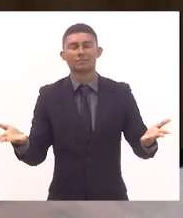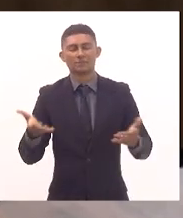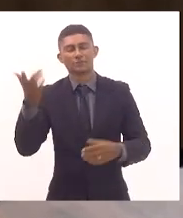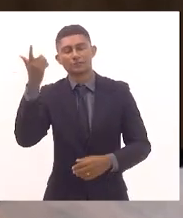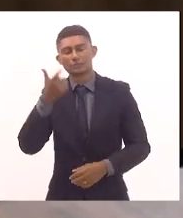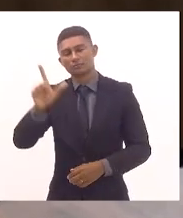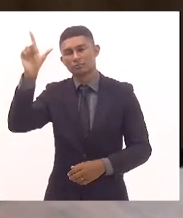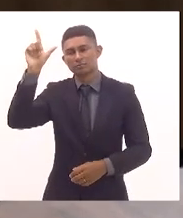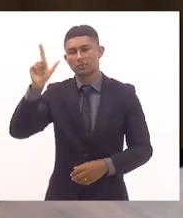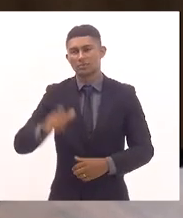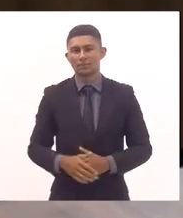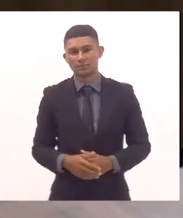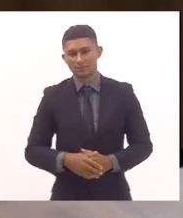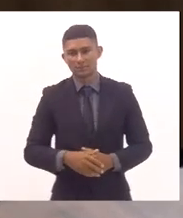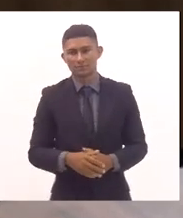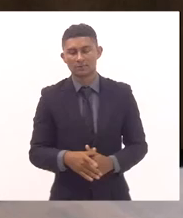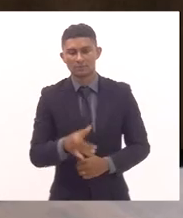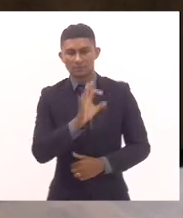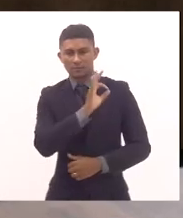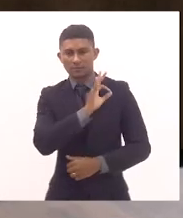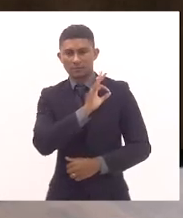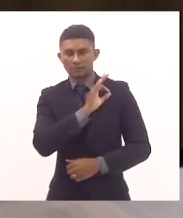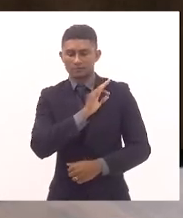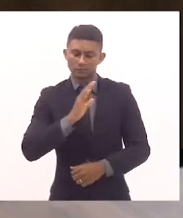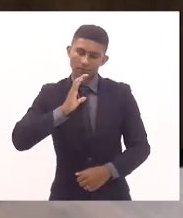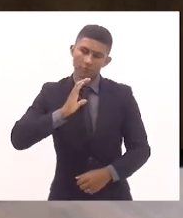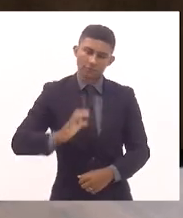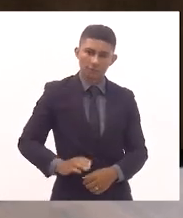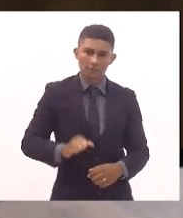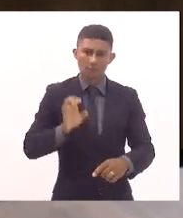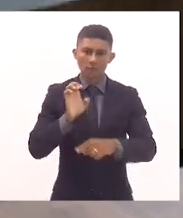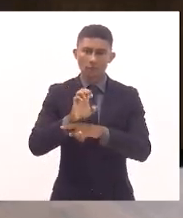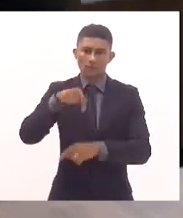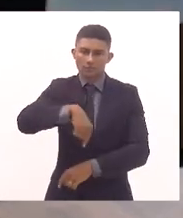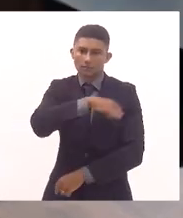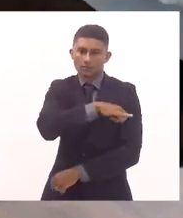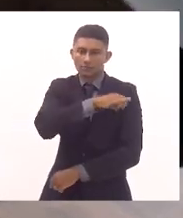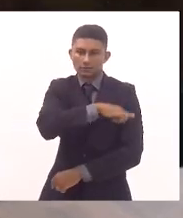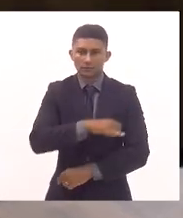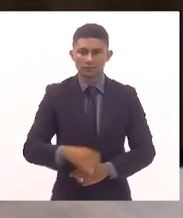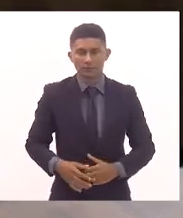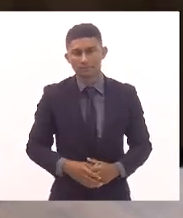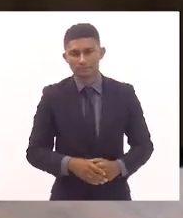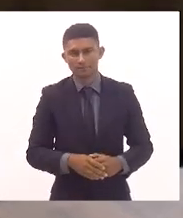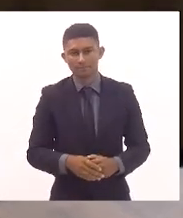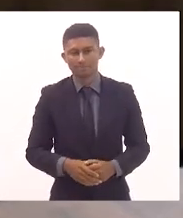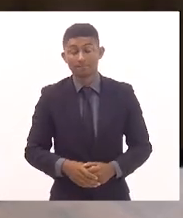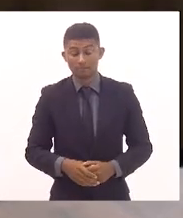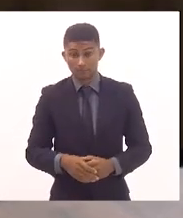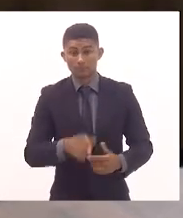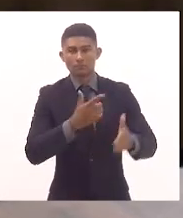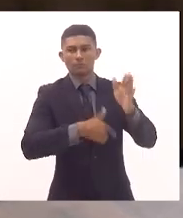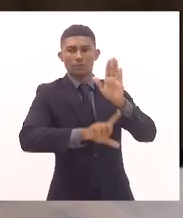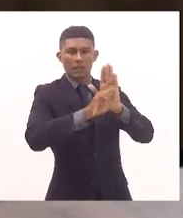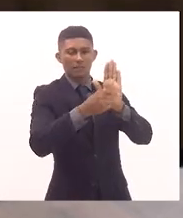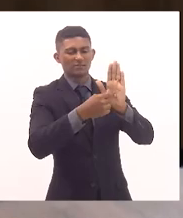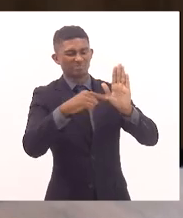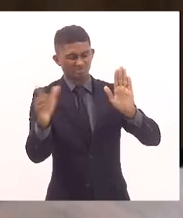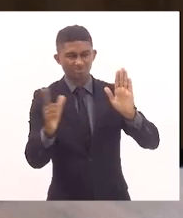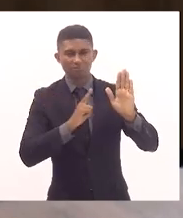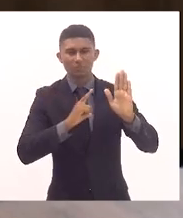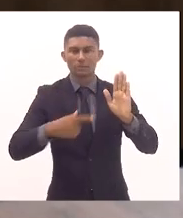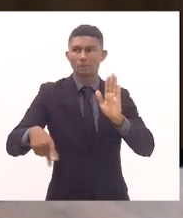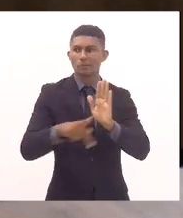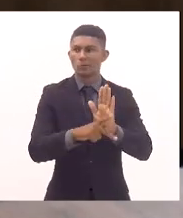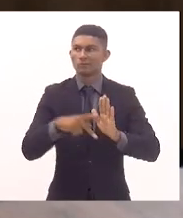Finalmente, a Polícia Civil do Estado do Rio de Janeiro tem uma lei orgânica para chamar de